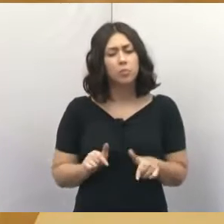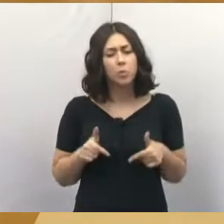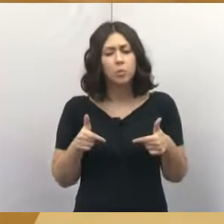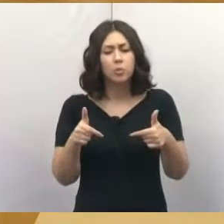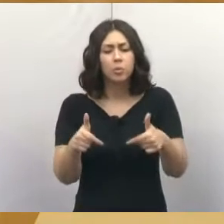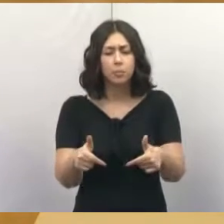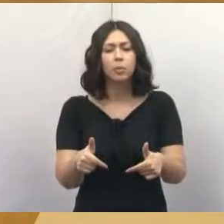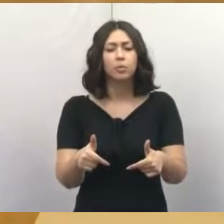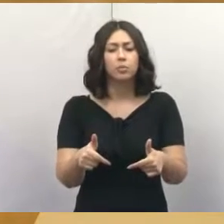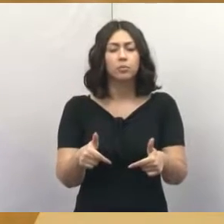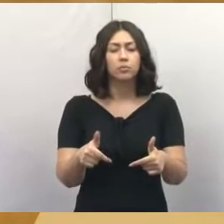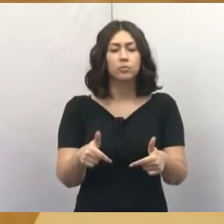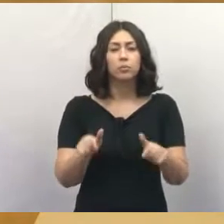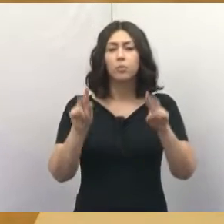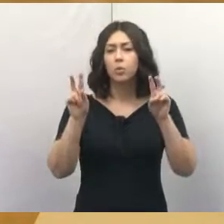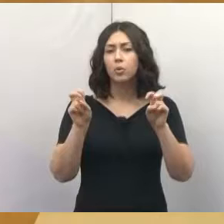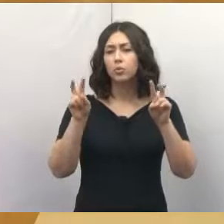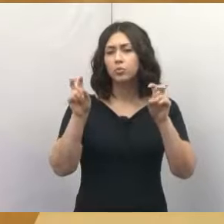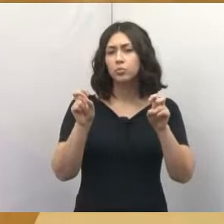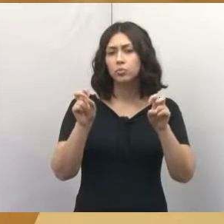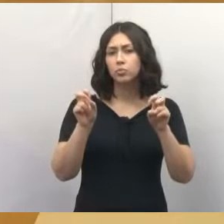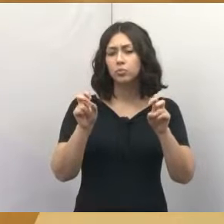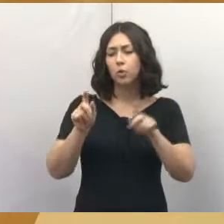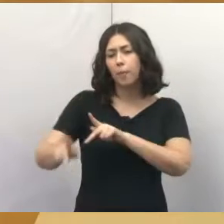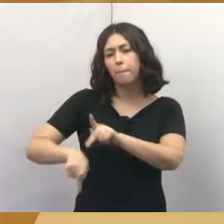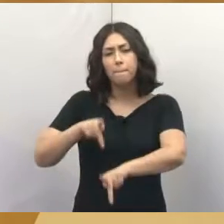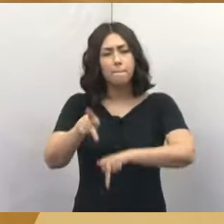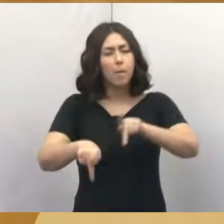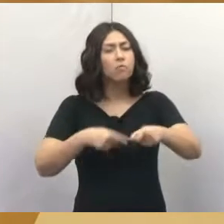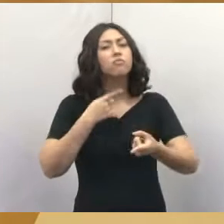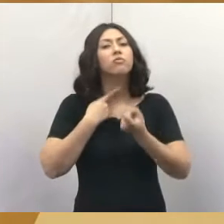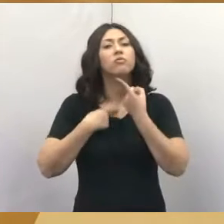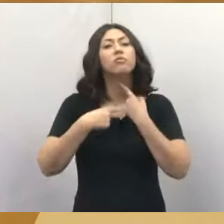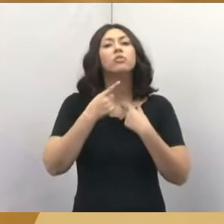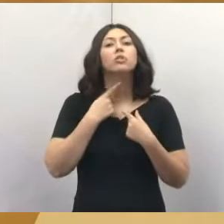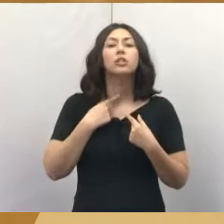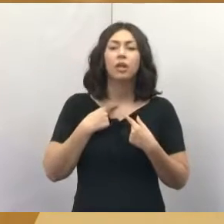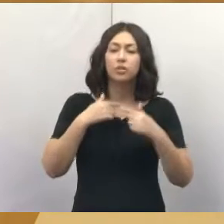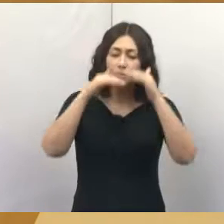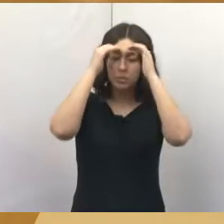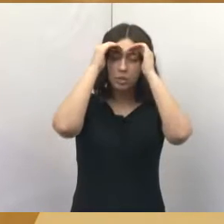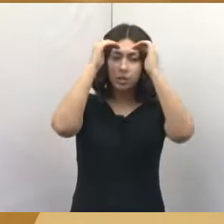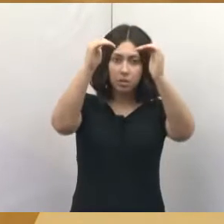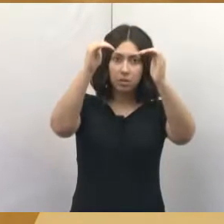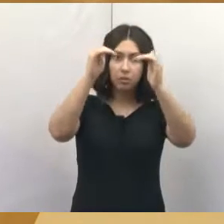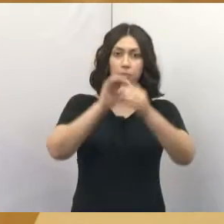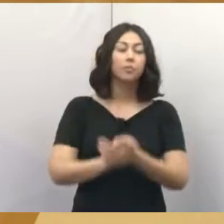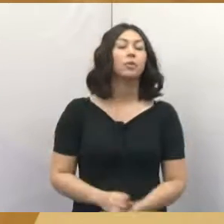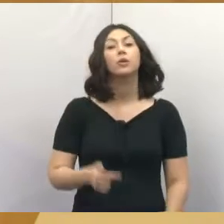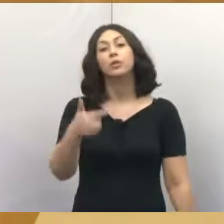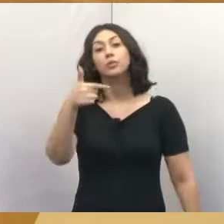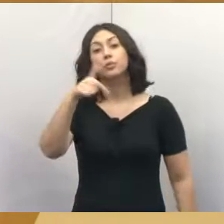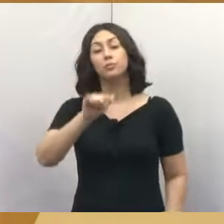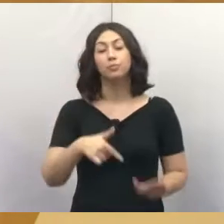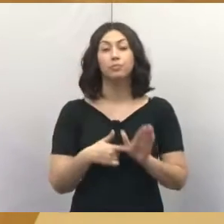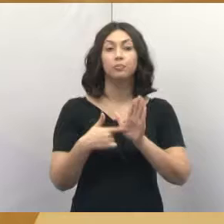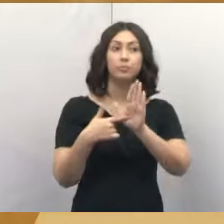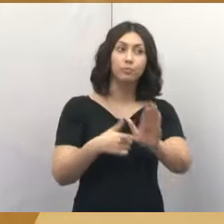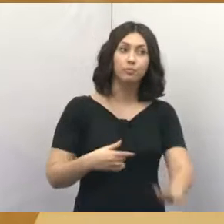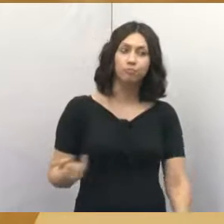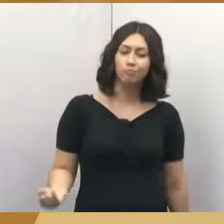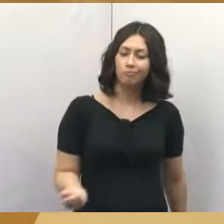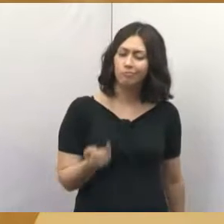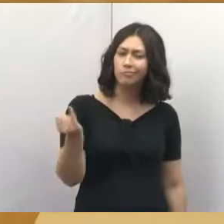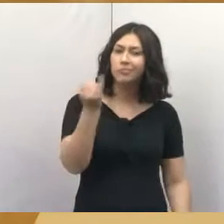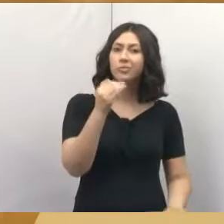posicionamentos em respeito à vontade popular daqueles que os elegeram. Mais uma vez, aproveitamos para destacar o importante e valioso